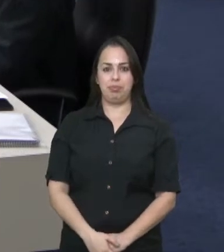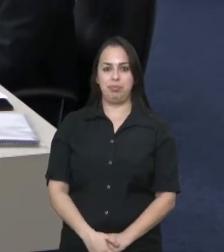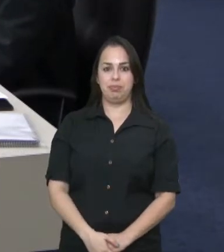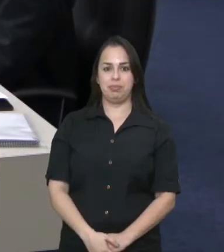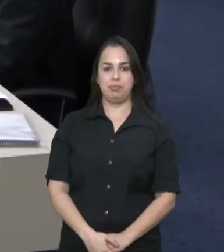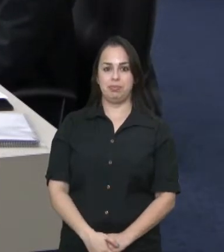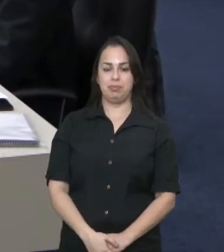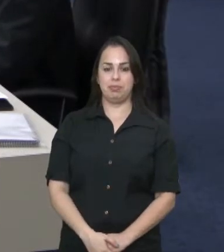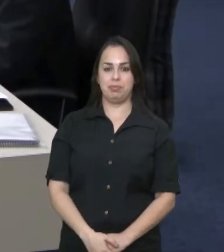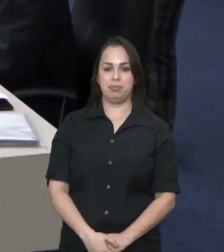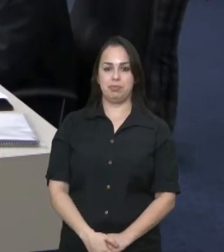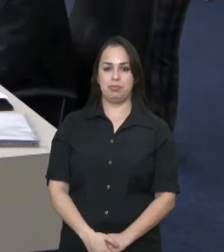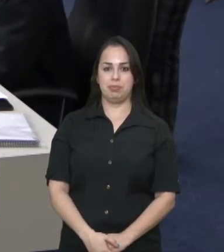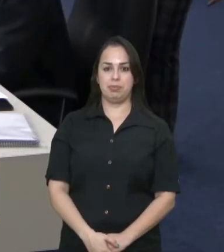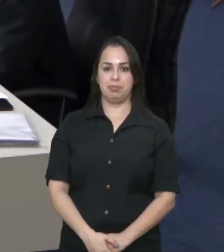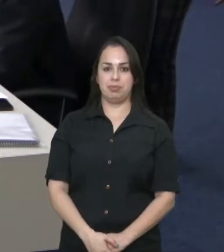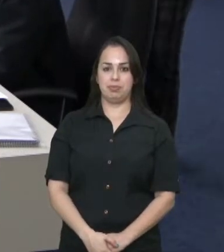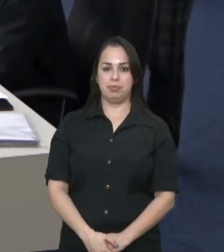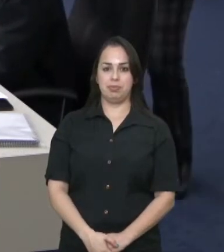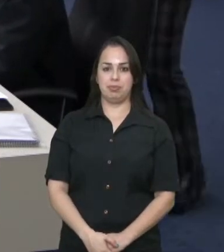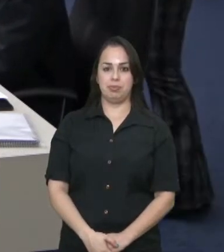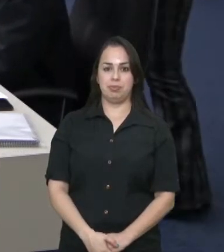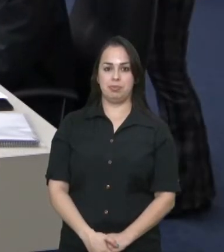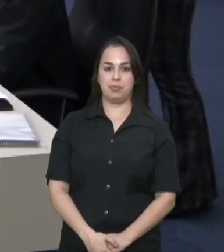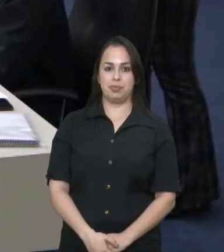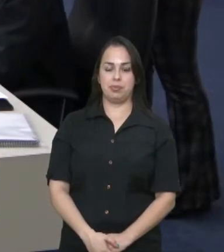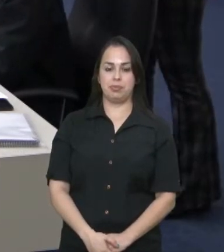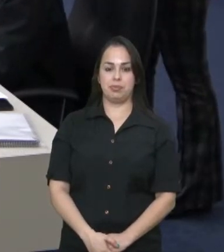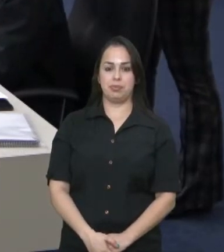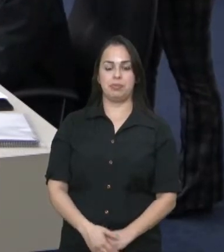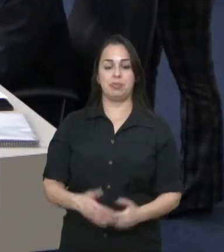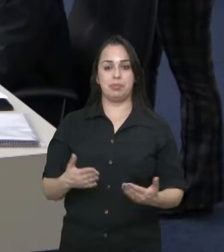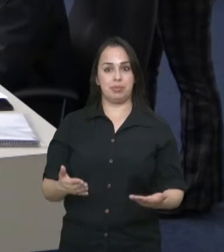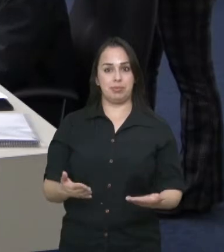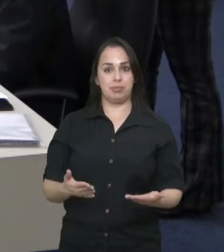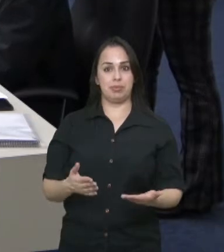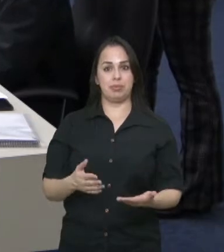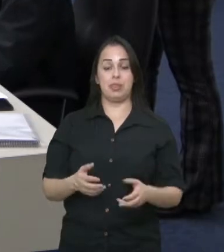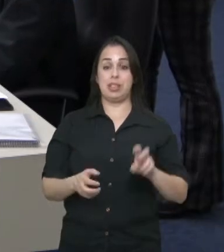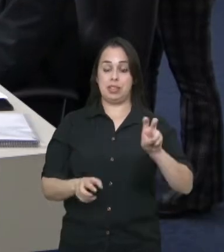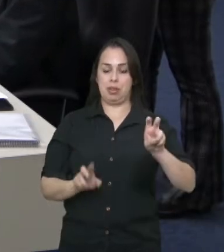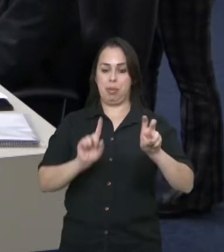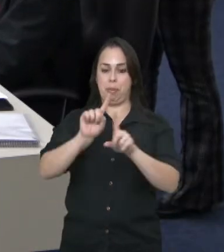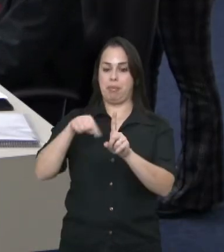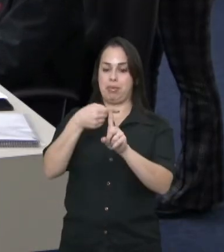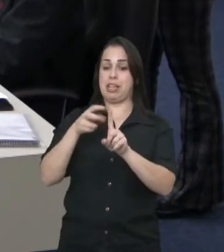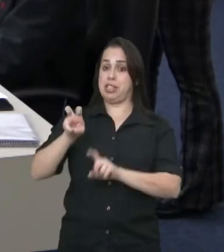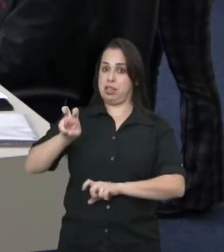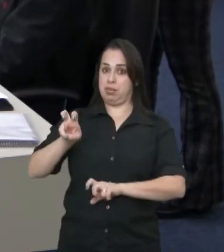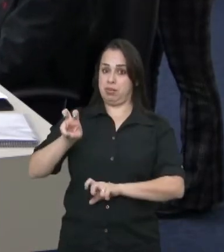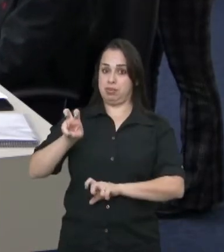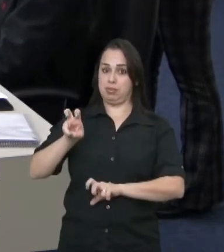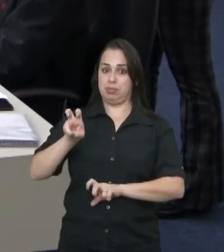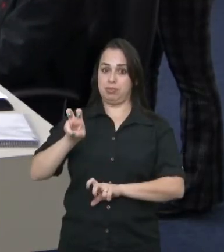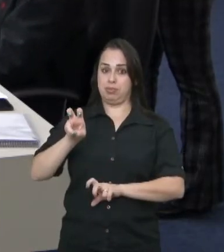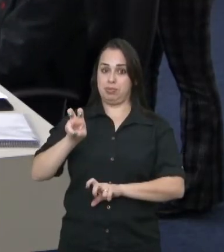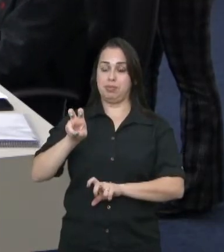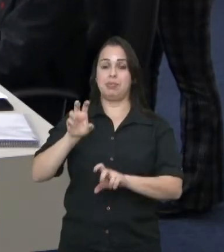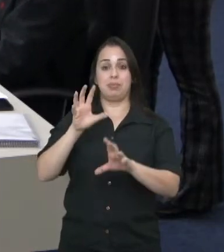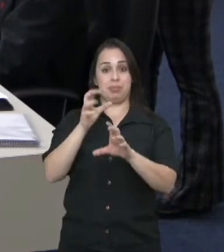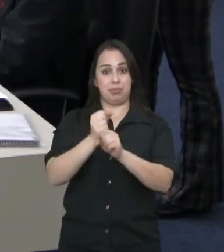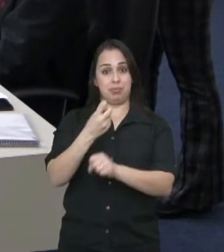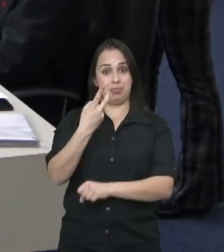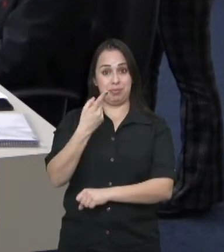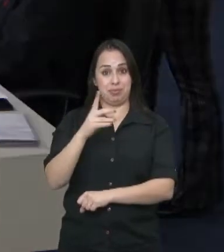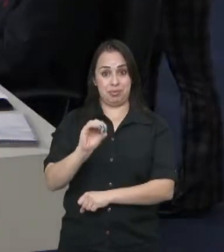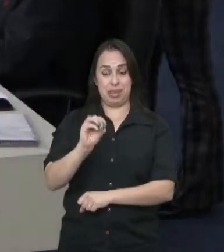Cinco com prazo regimental de liderança, mais cinco. Tá bom, então ele fala. Melinha, 5 mais 5. Isso. Grande vereadora, Amélia Naomi, vamos